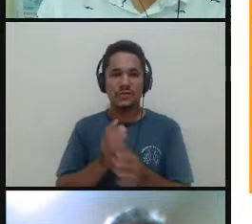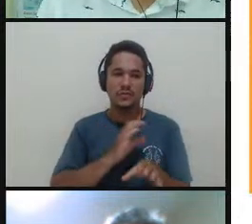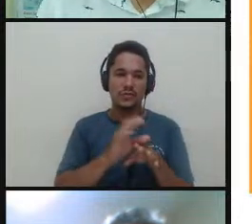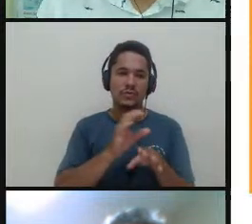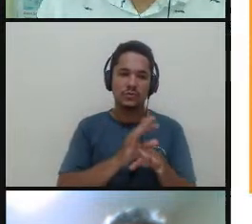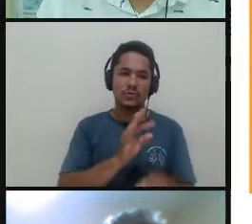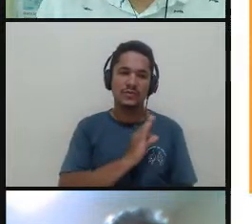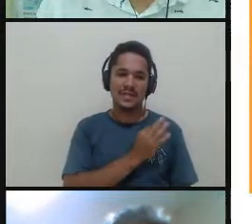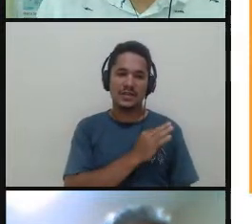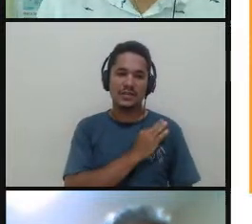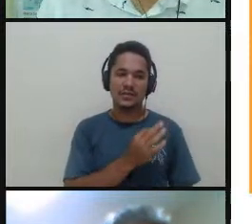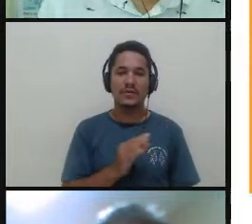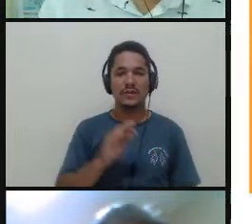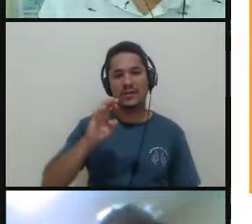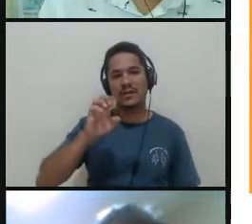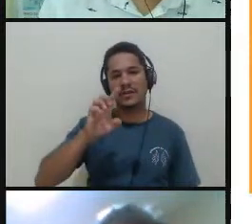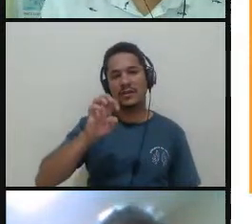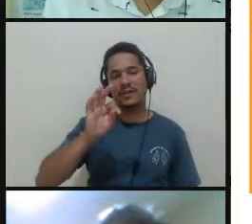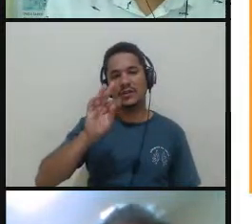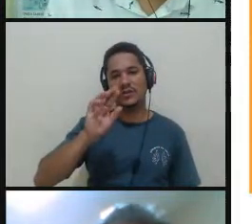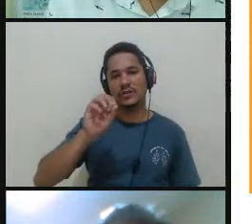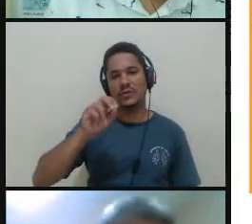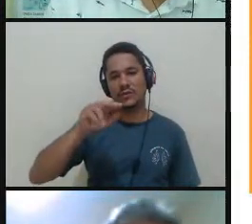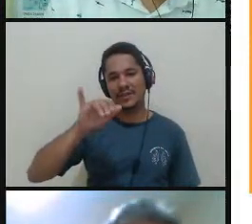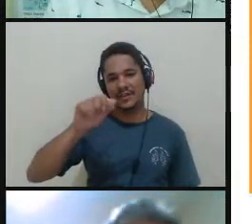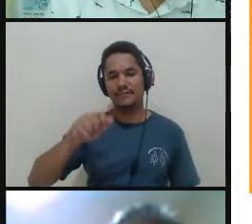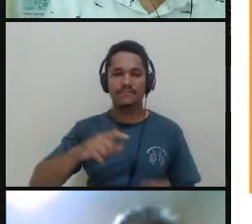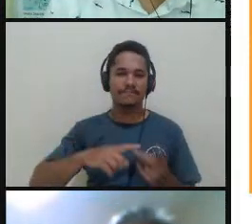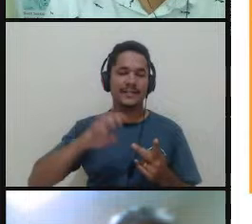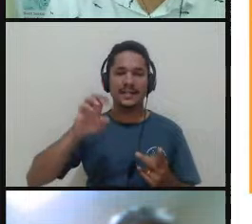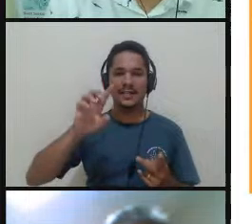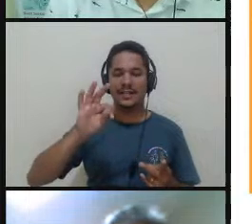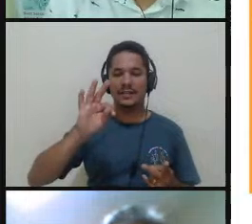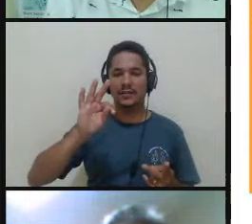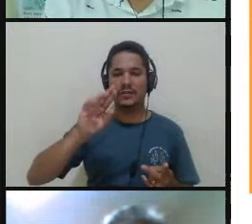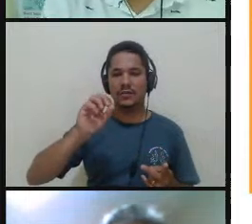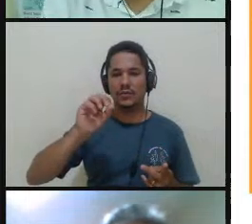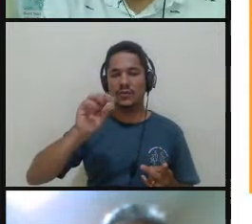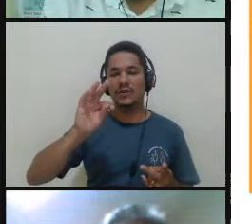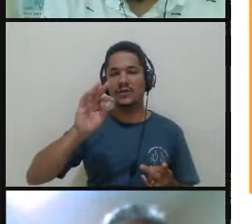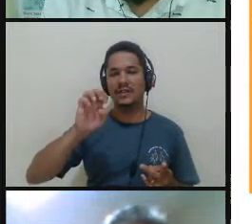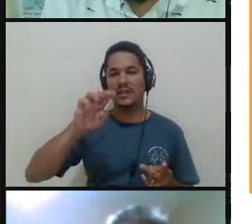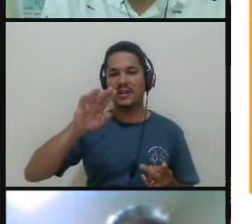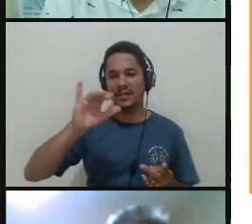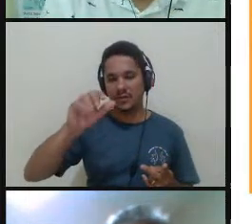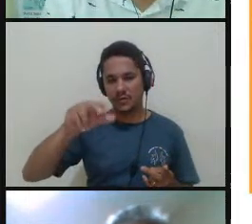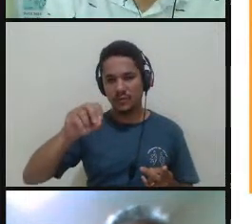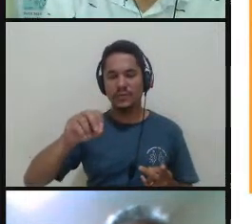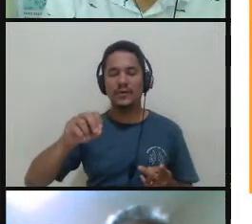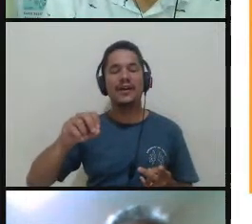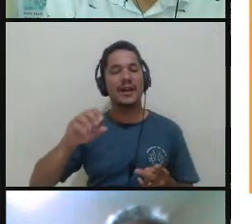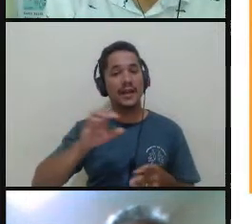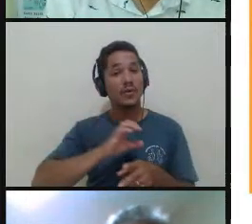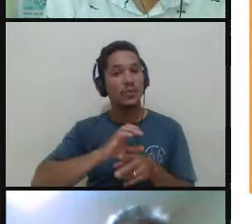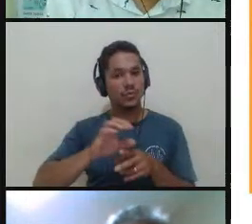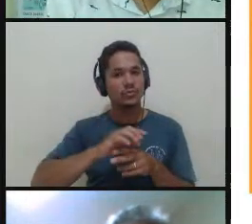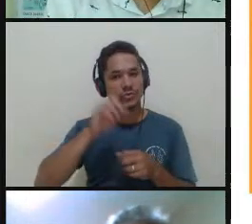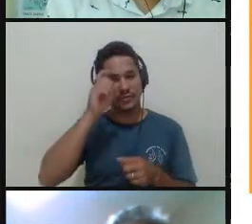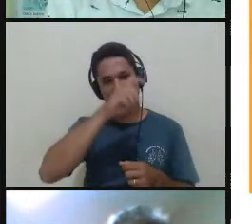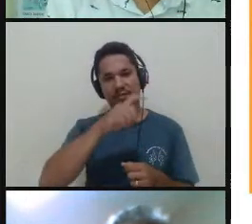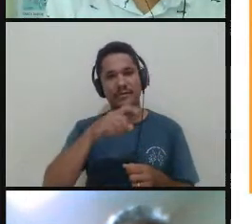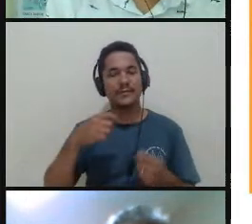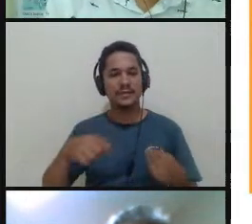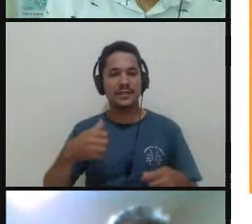como eletrônica, eletrotécnica, são cursos mais técnicos, ele exige um ensino fundamental completo e também a faixa